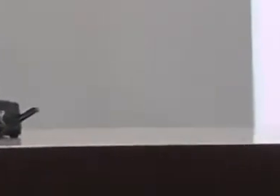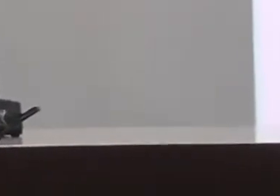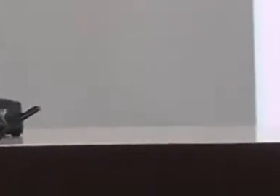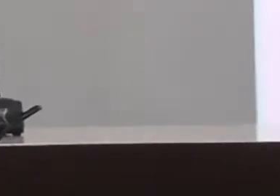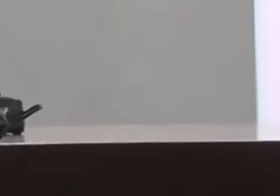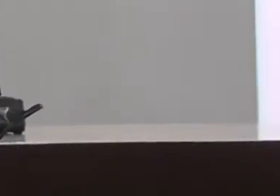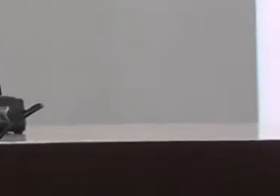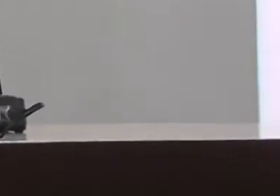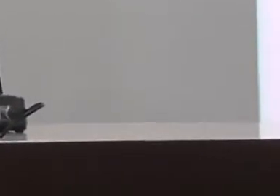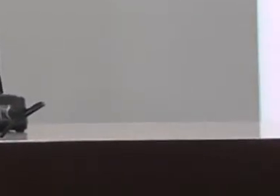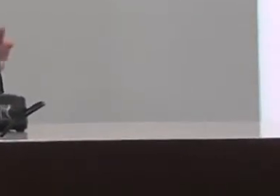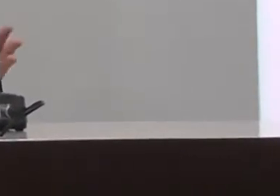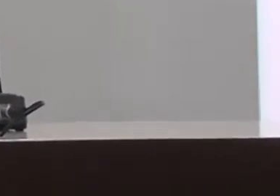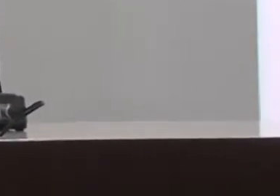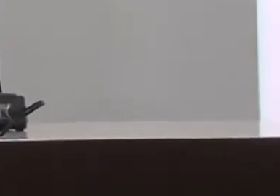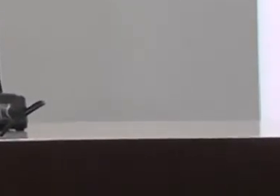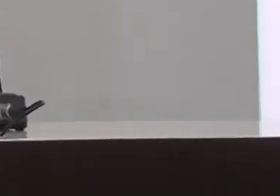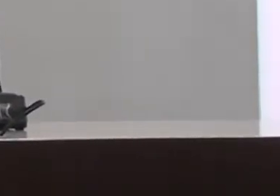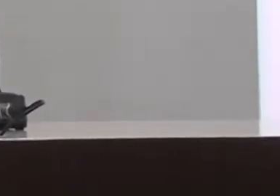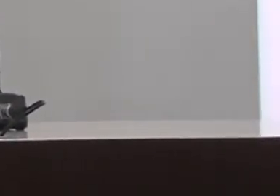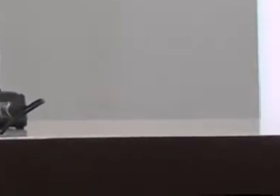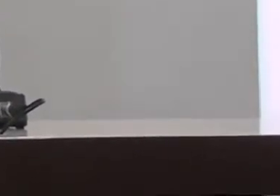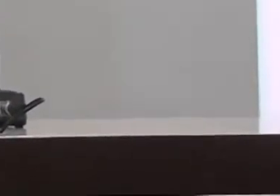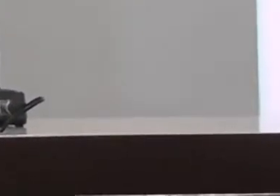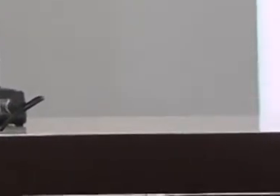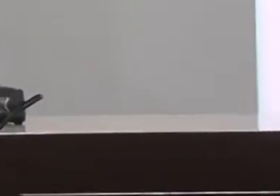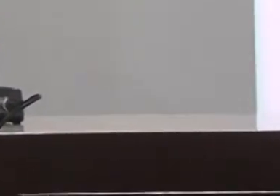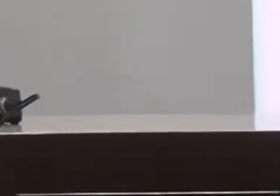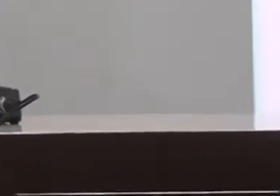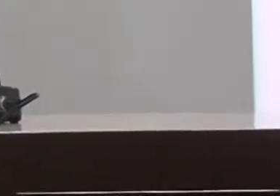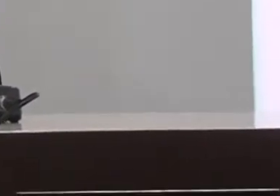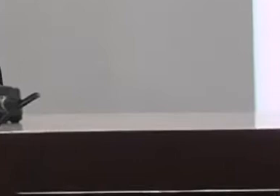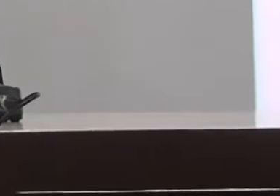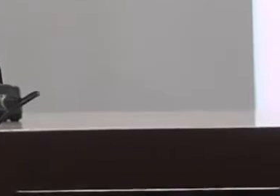porque nós tivemos aqui uma aula.